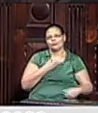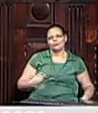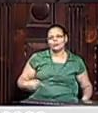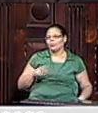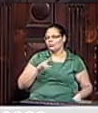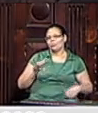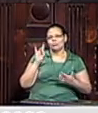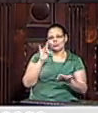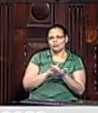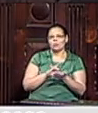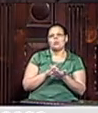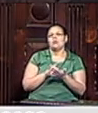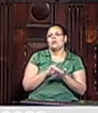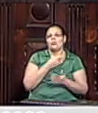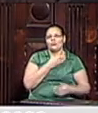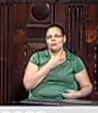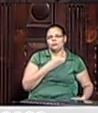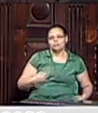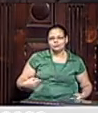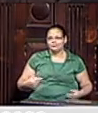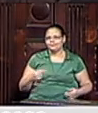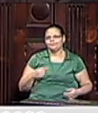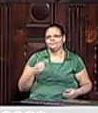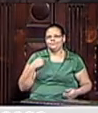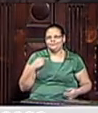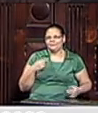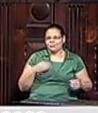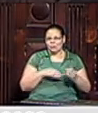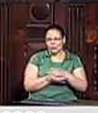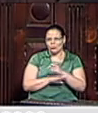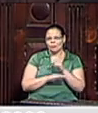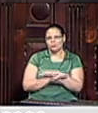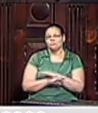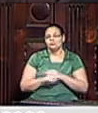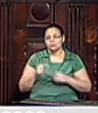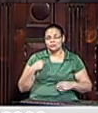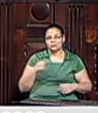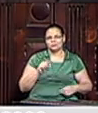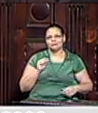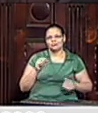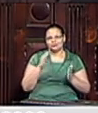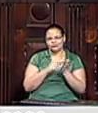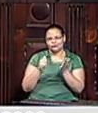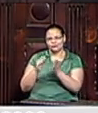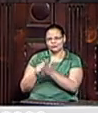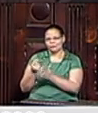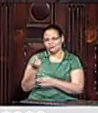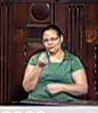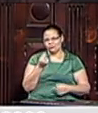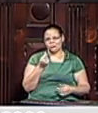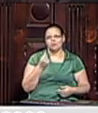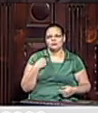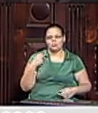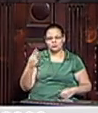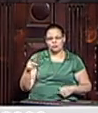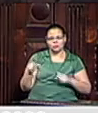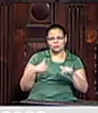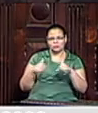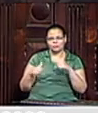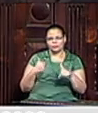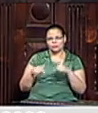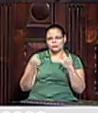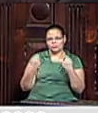ilegítimo, corrupto, vendido, que quer colocar na pauta a retirada de direitos dos trabalhadores.